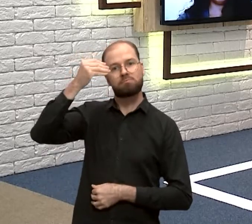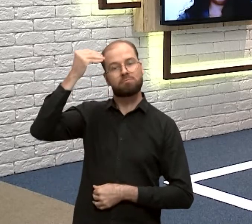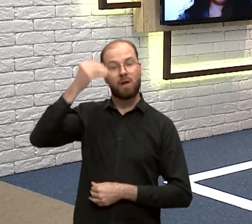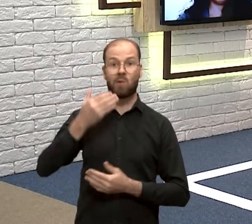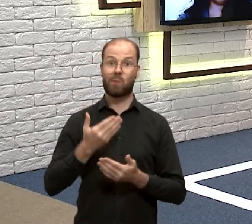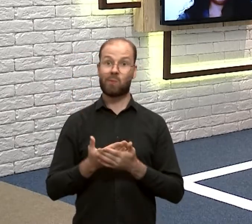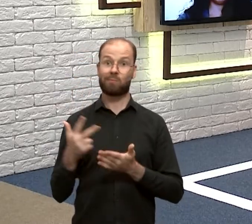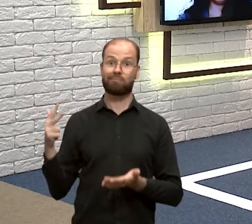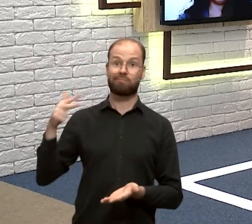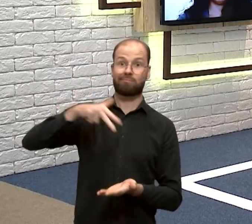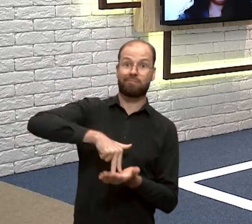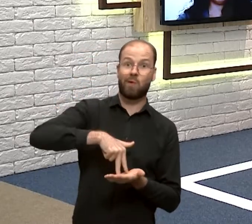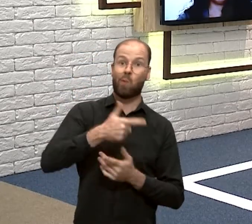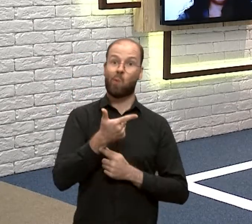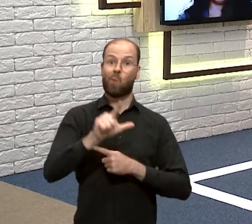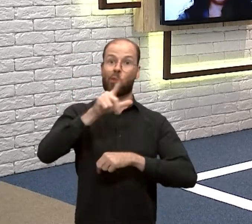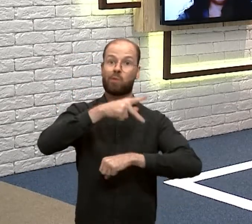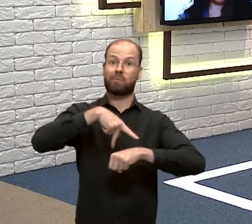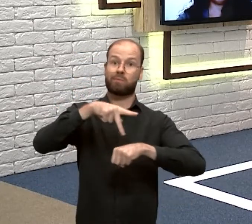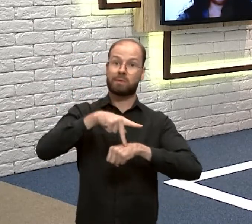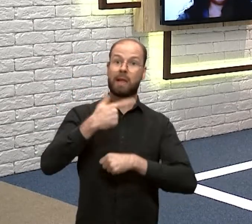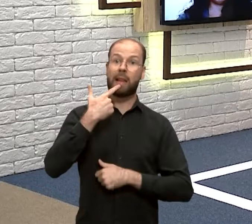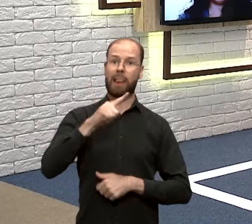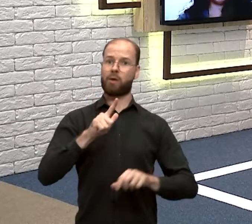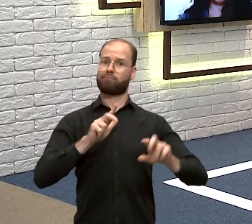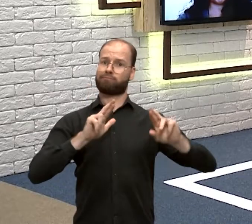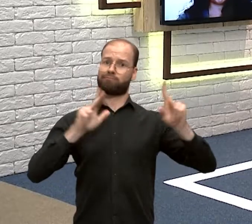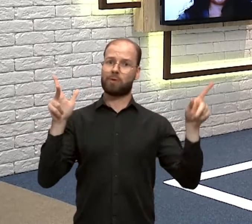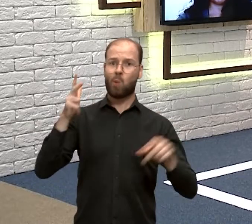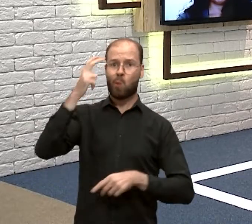língua diferente, com costumes diferentes.